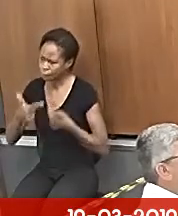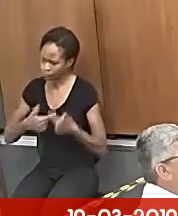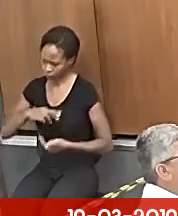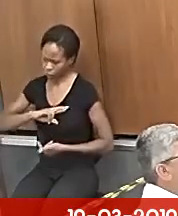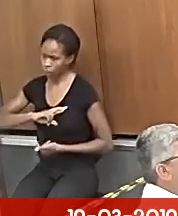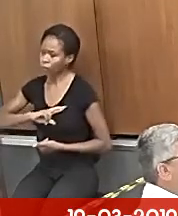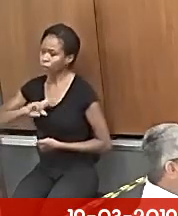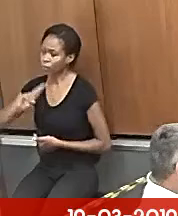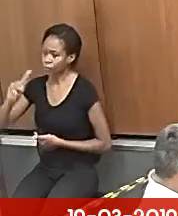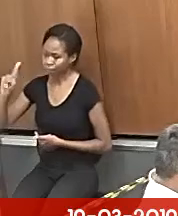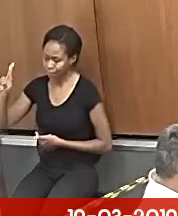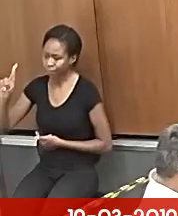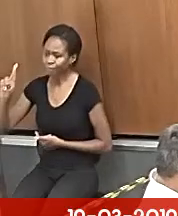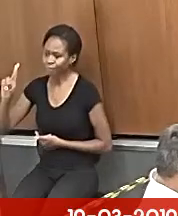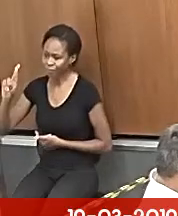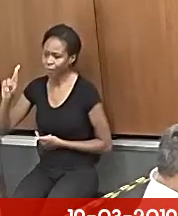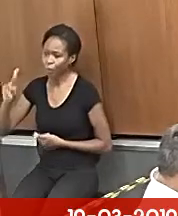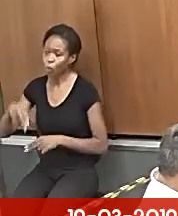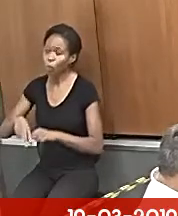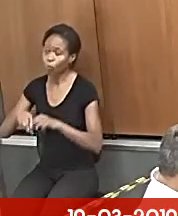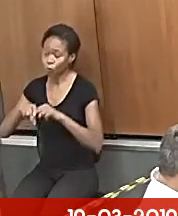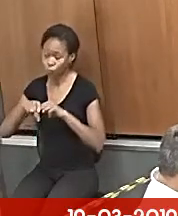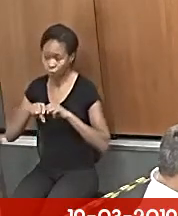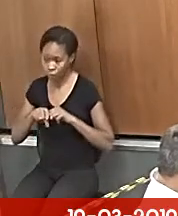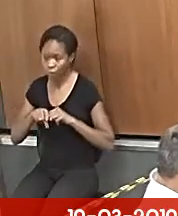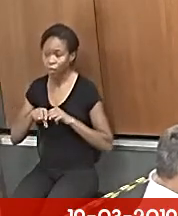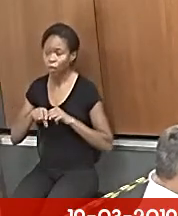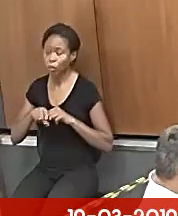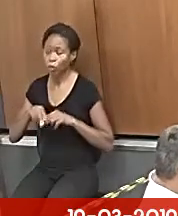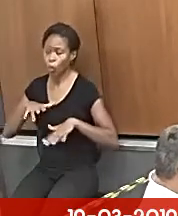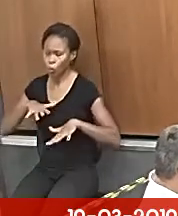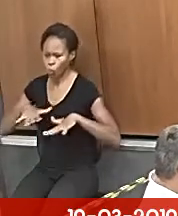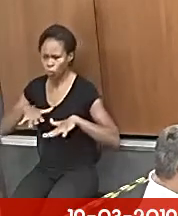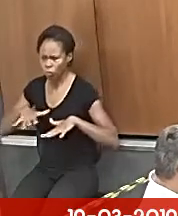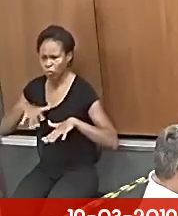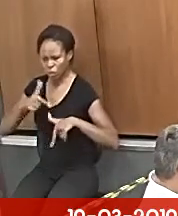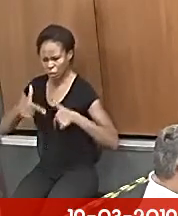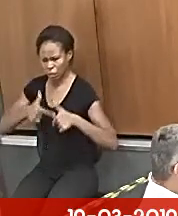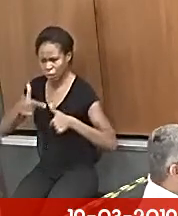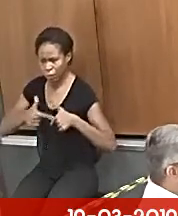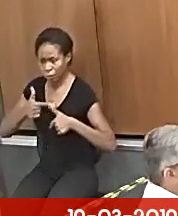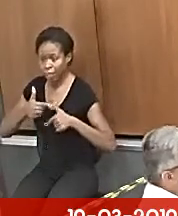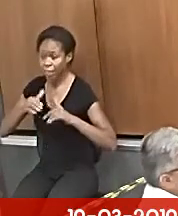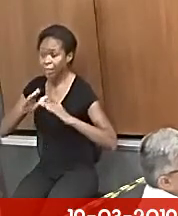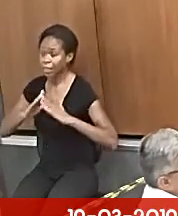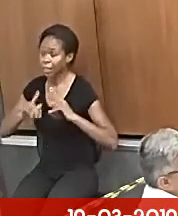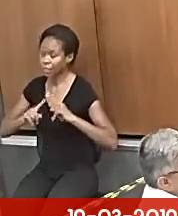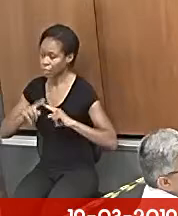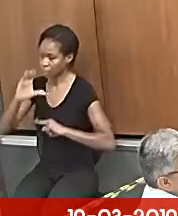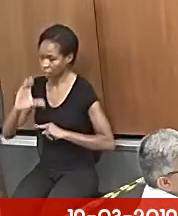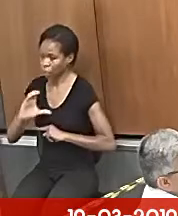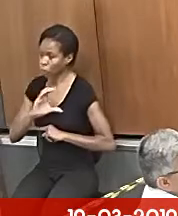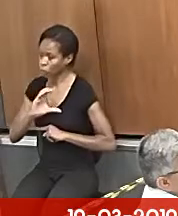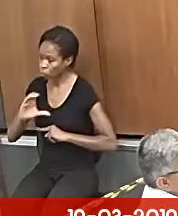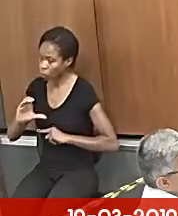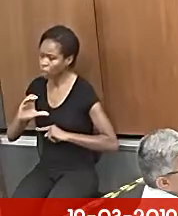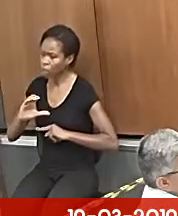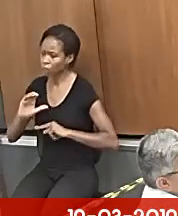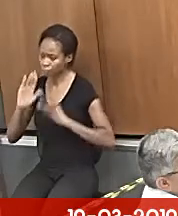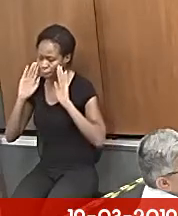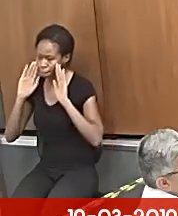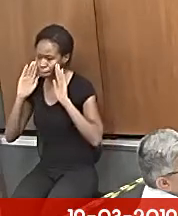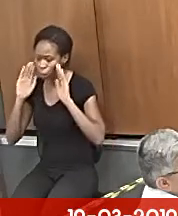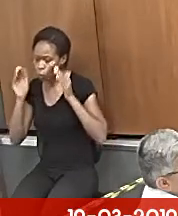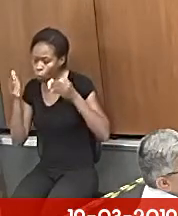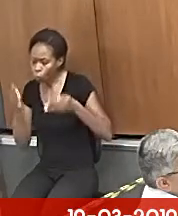experiência de vim de um movimento da igreja católica que o movimento que tem esse olhar de misericórdia aqueles que são menos